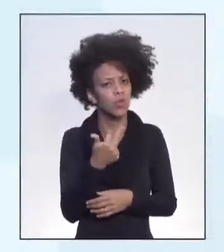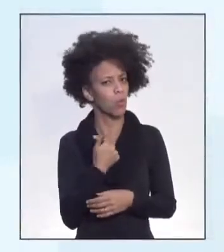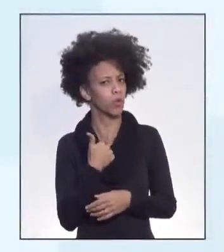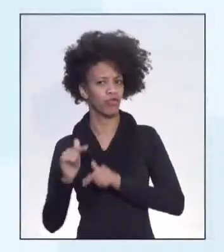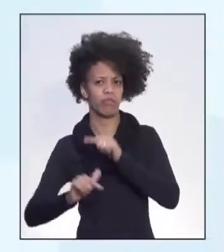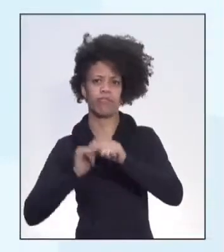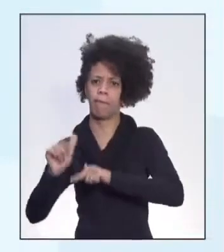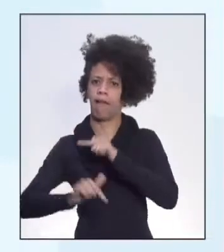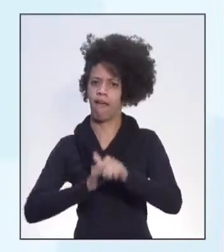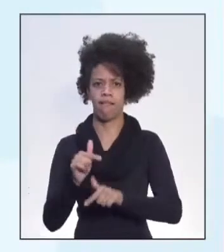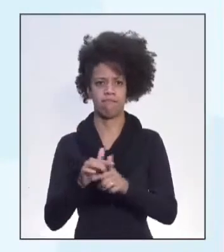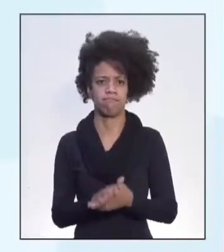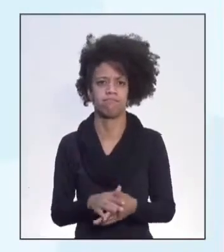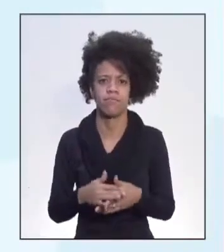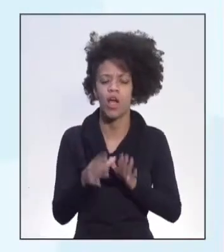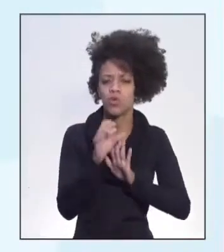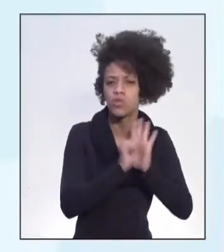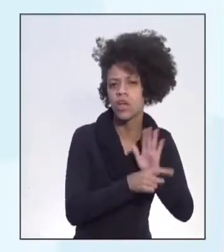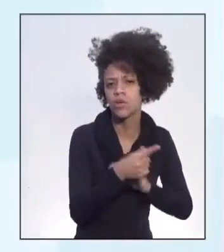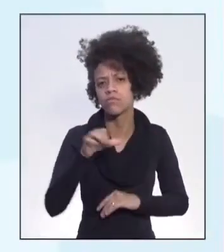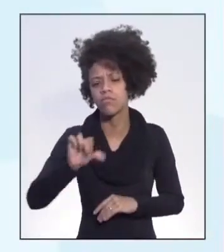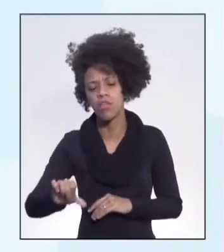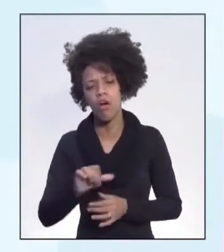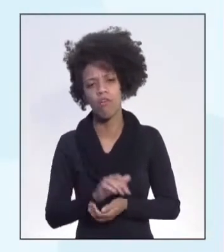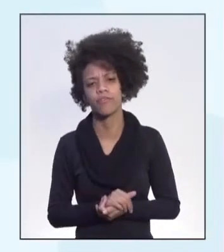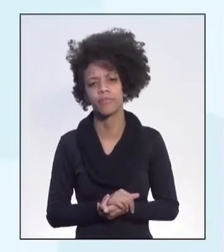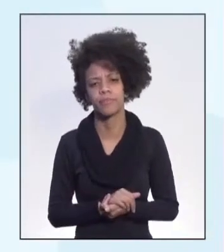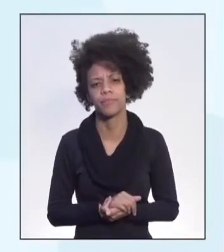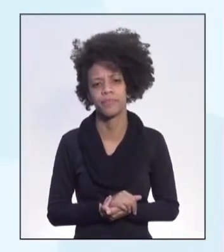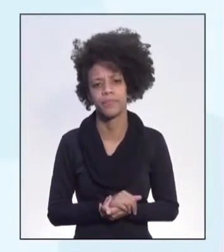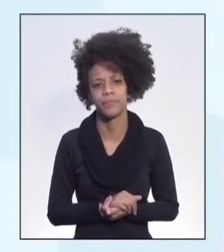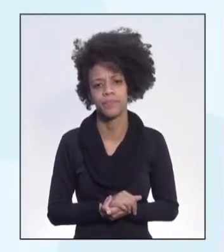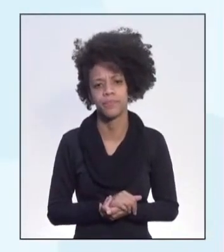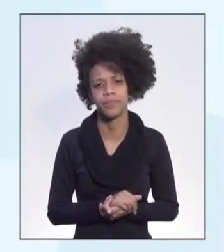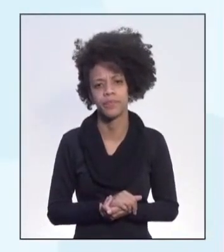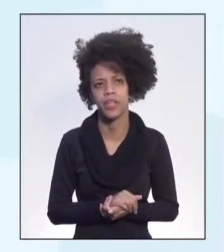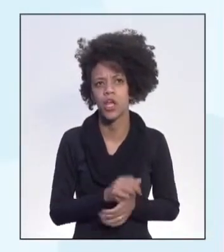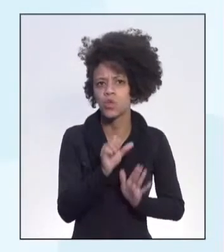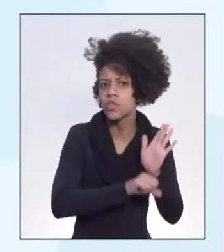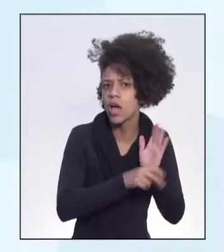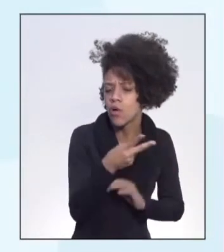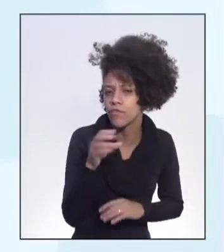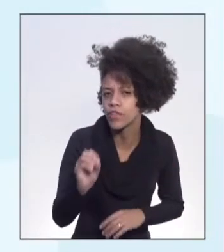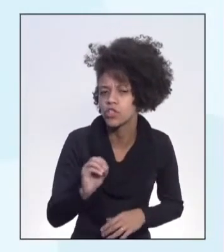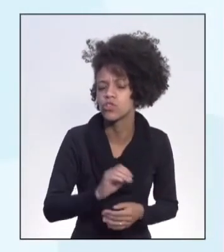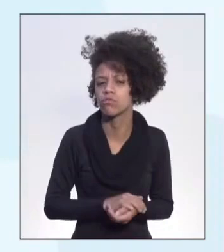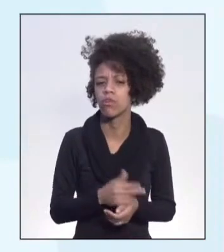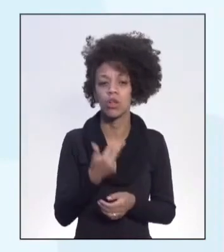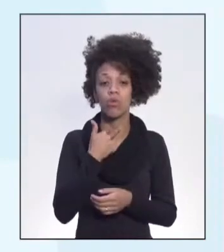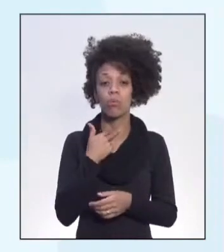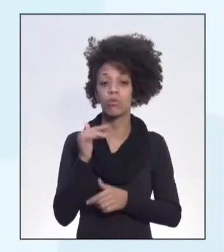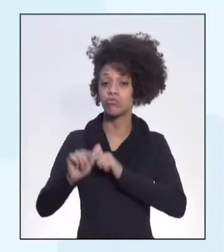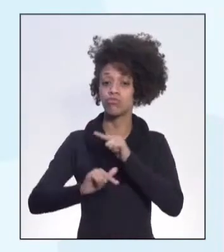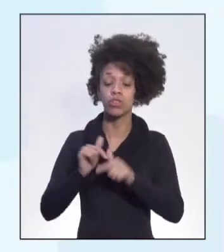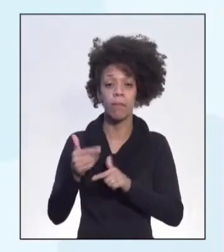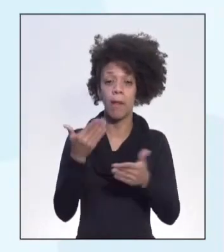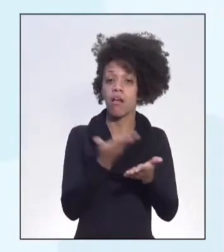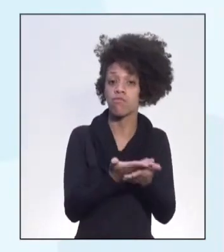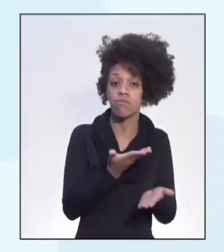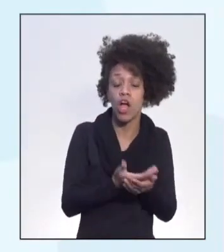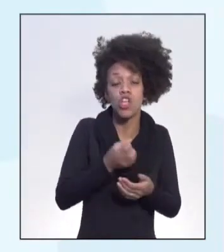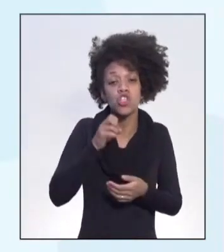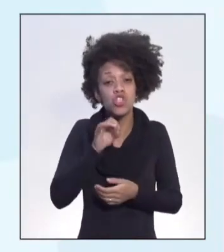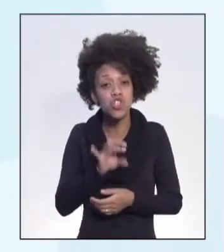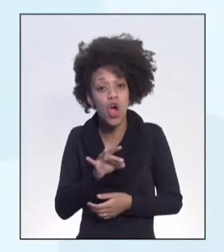trabalhar, né, no século XIX. No século XX, né? As mulheres não podiam estudar, só